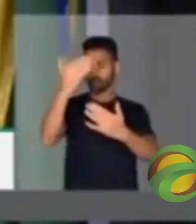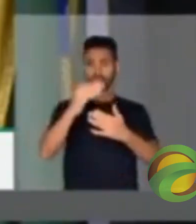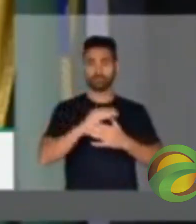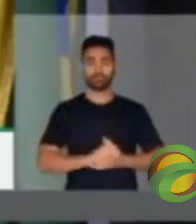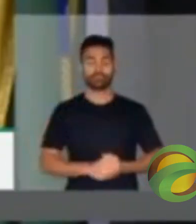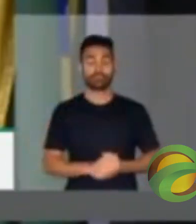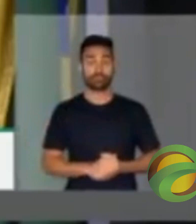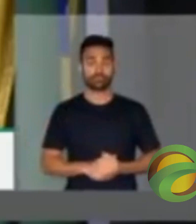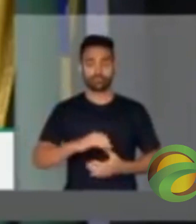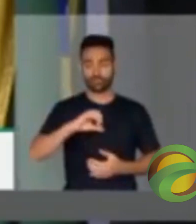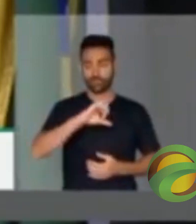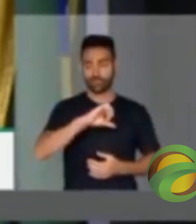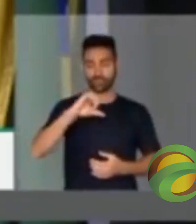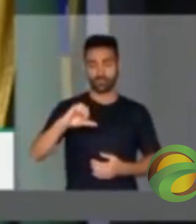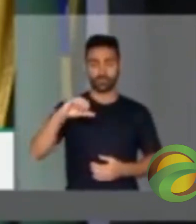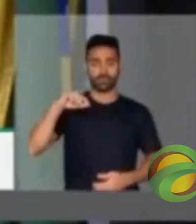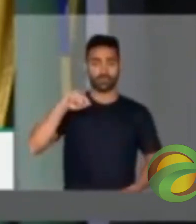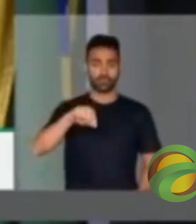aos